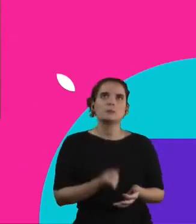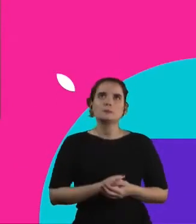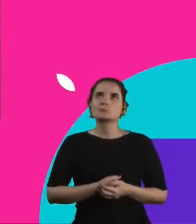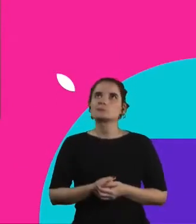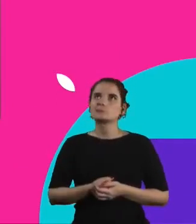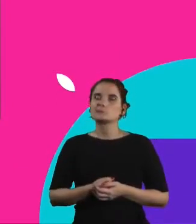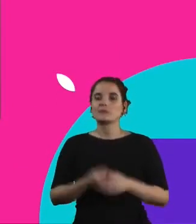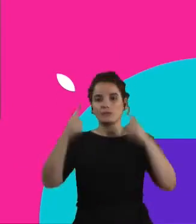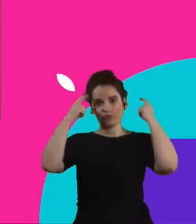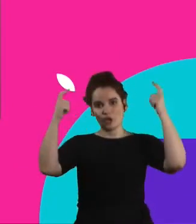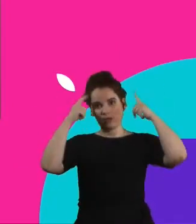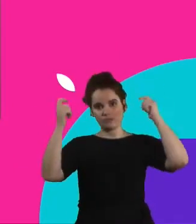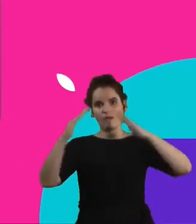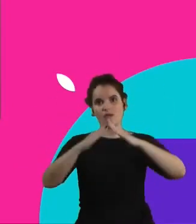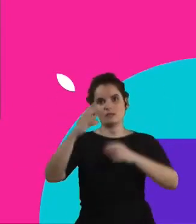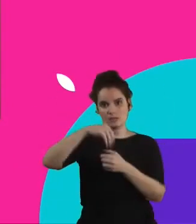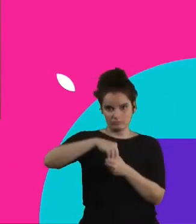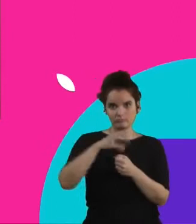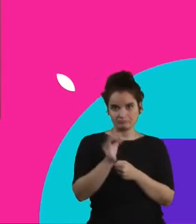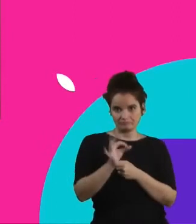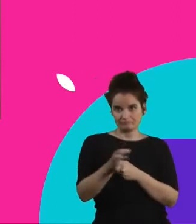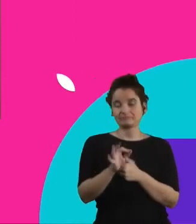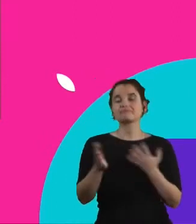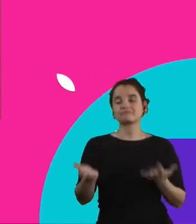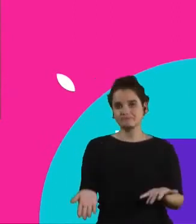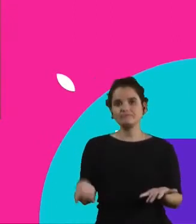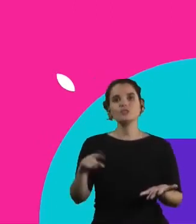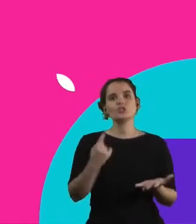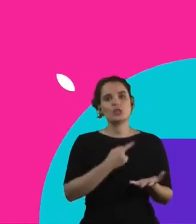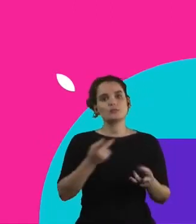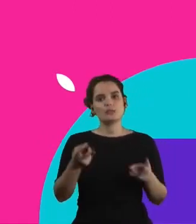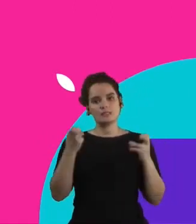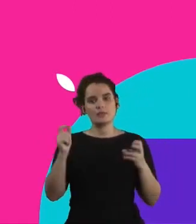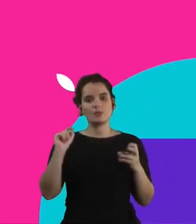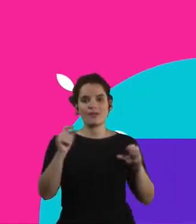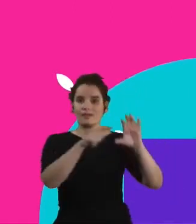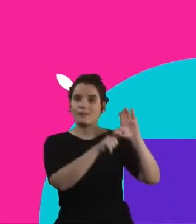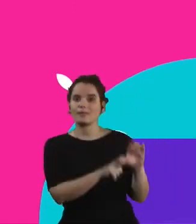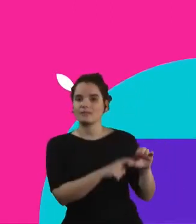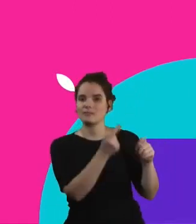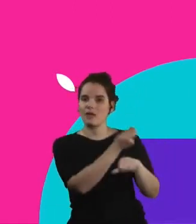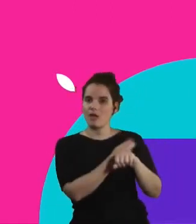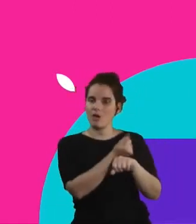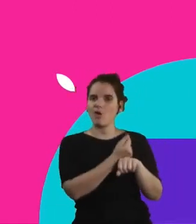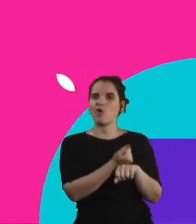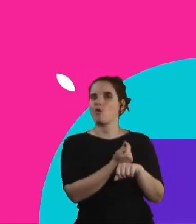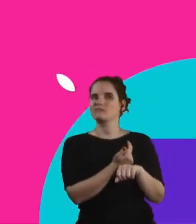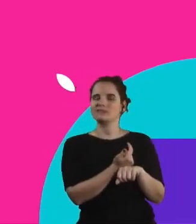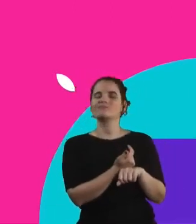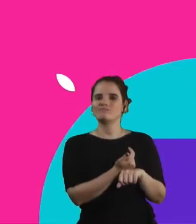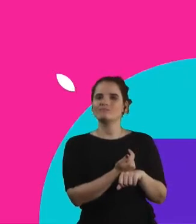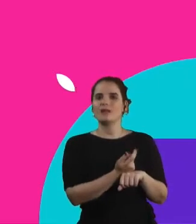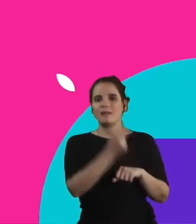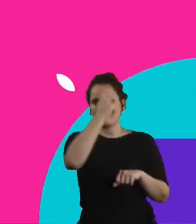da questão da violência doméstica, a gente vê que a questão da dependência econômica e material, ela ainda